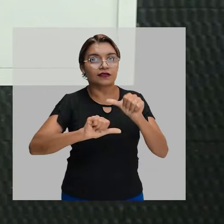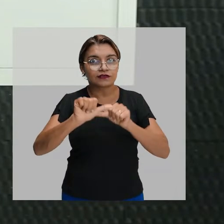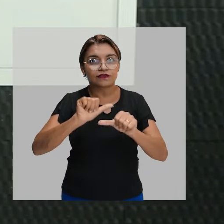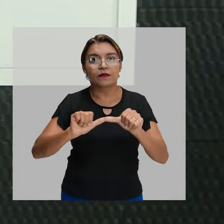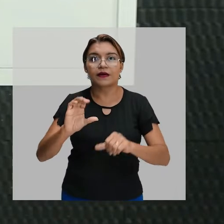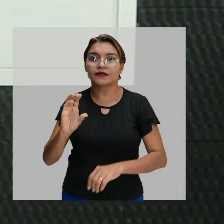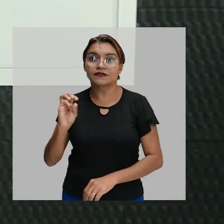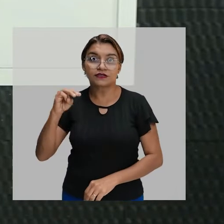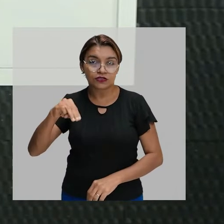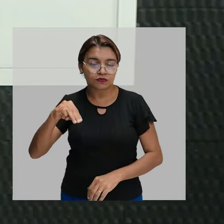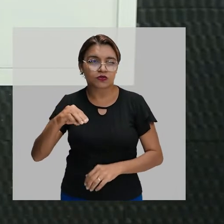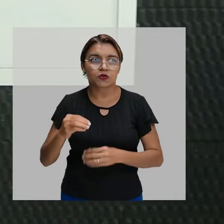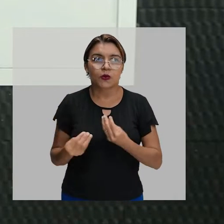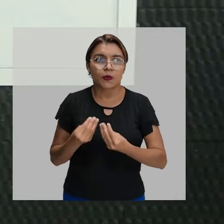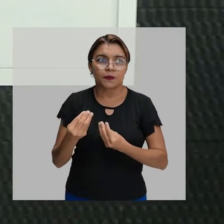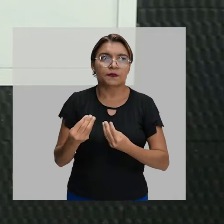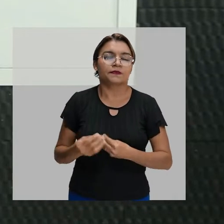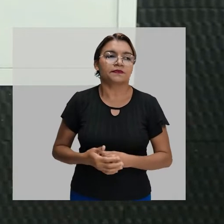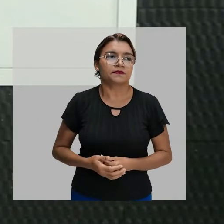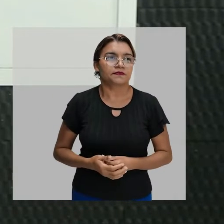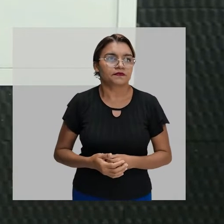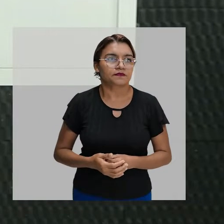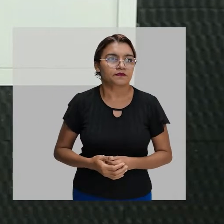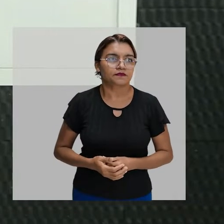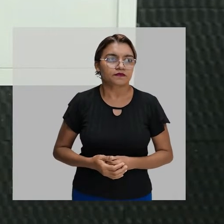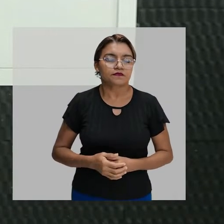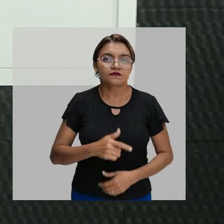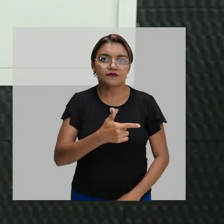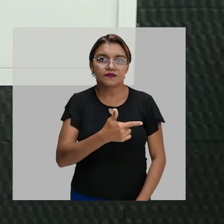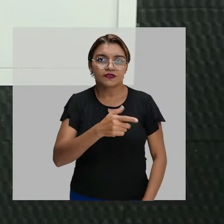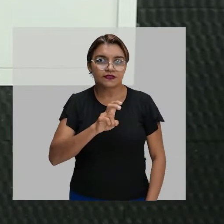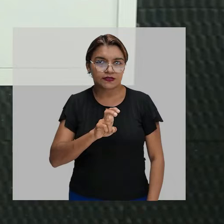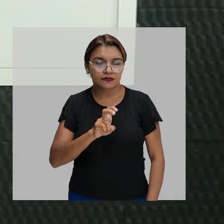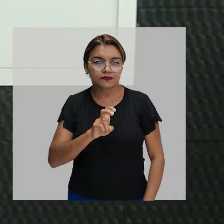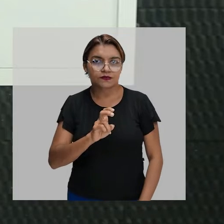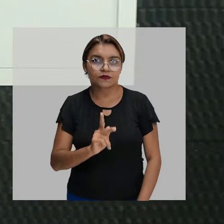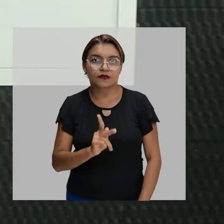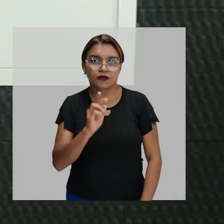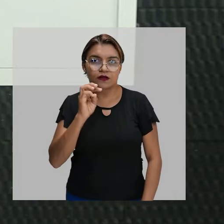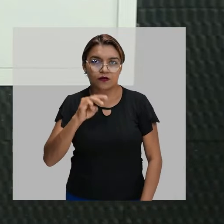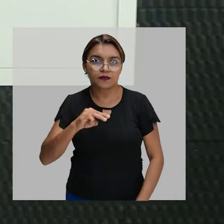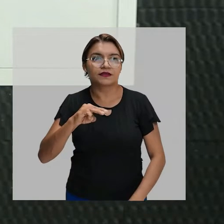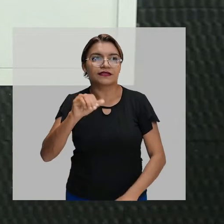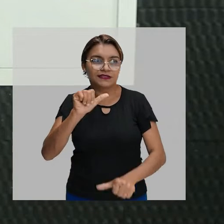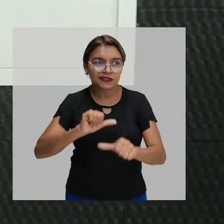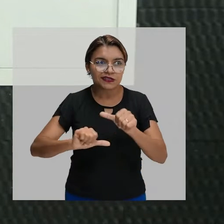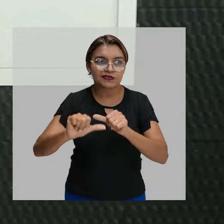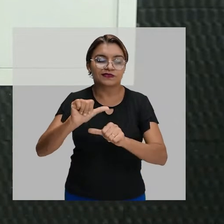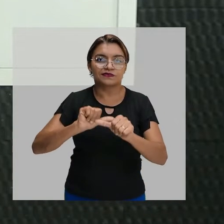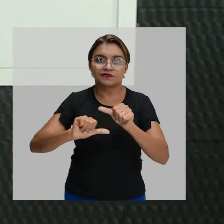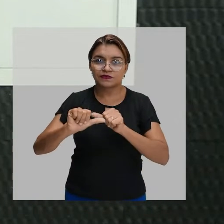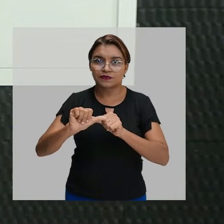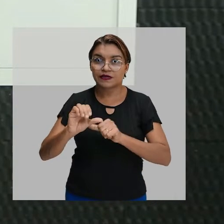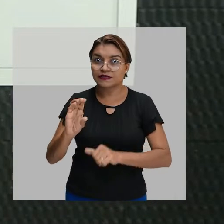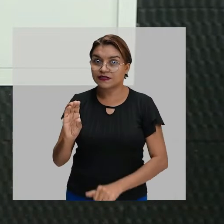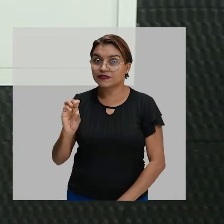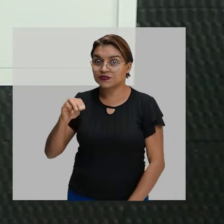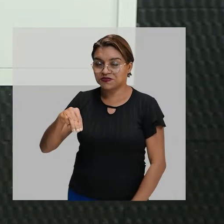25 quilômetros eu vou transformar para centímetro